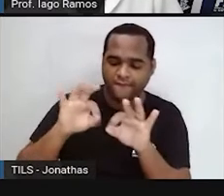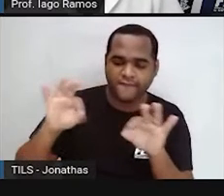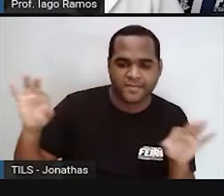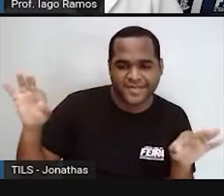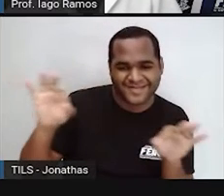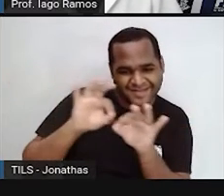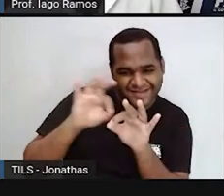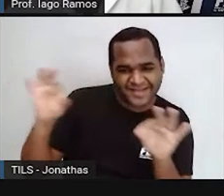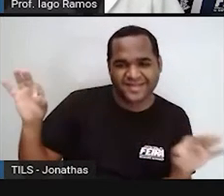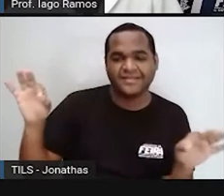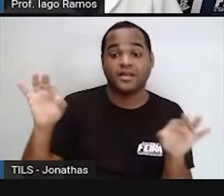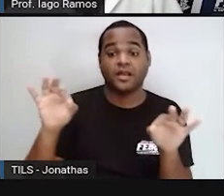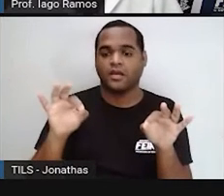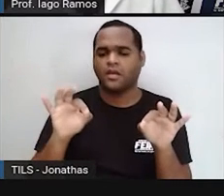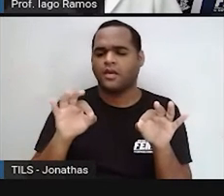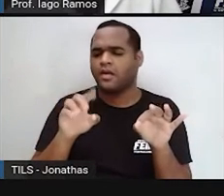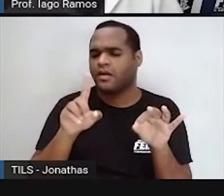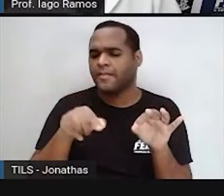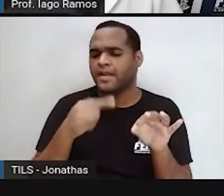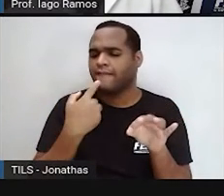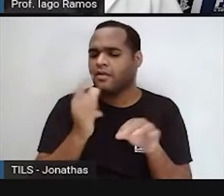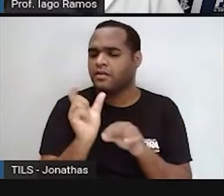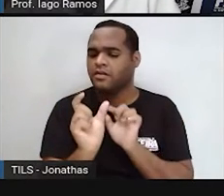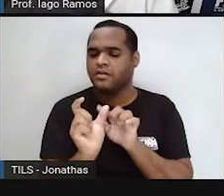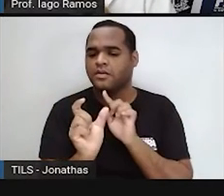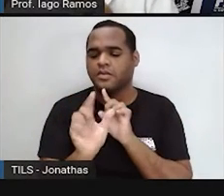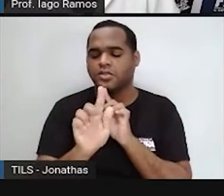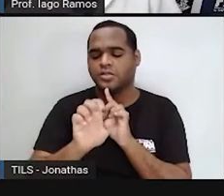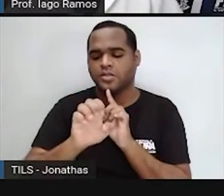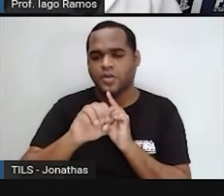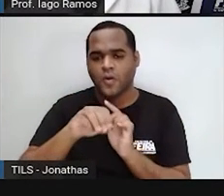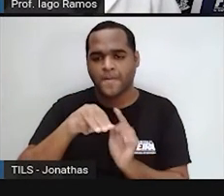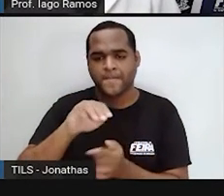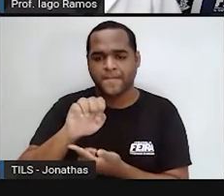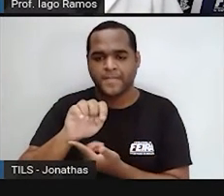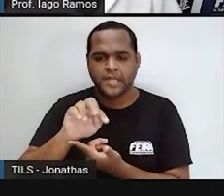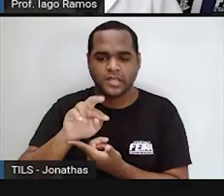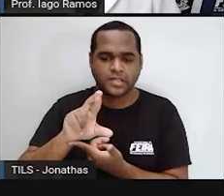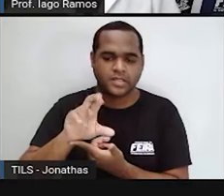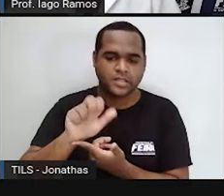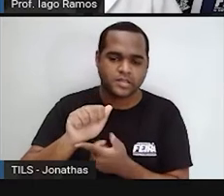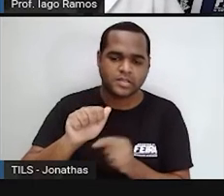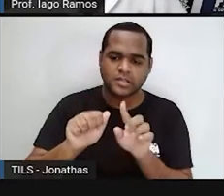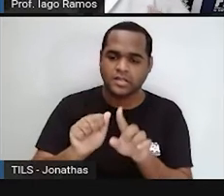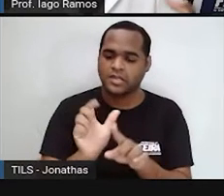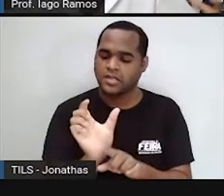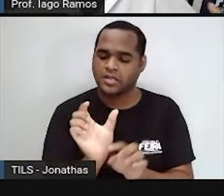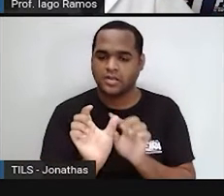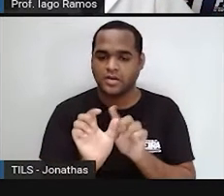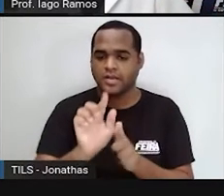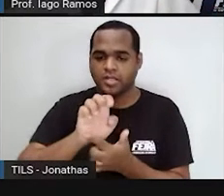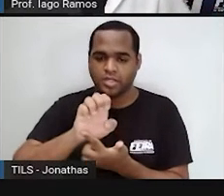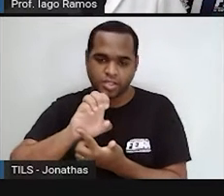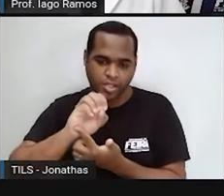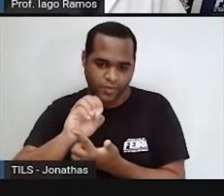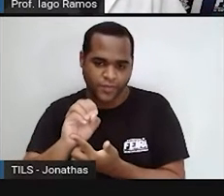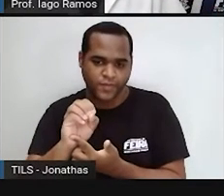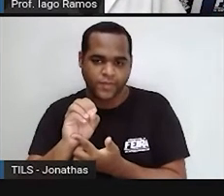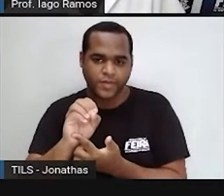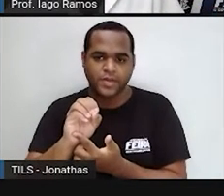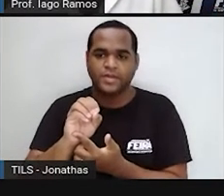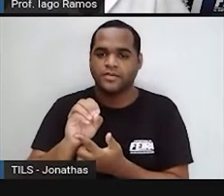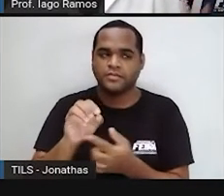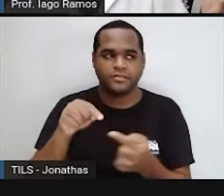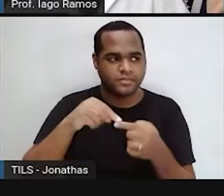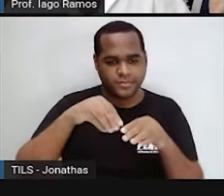medidas E na verdade a palavra geometria ela é dividida em gel que